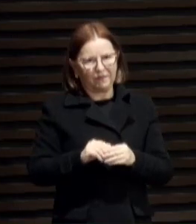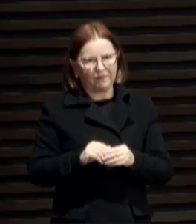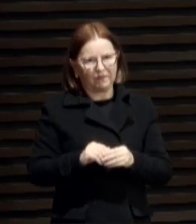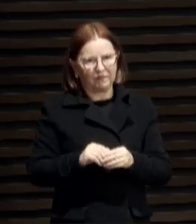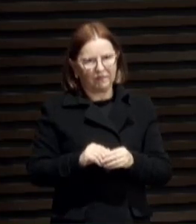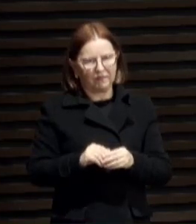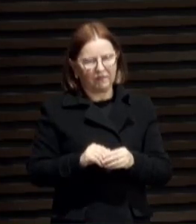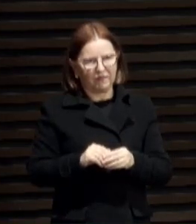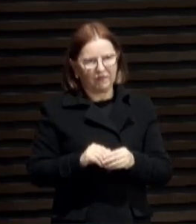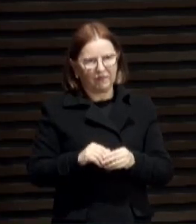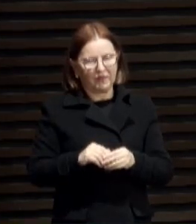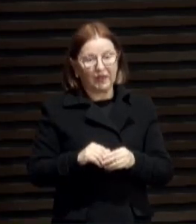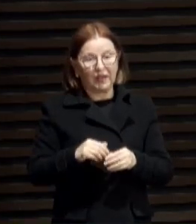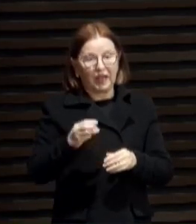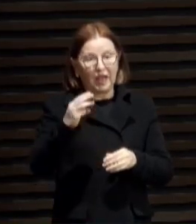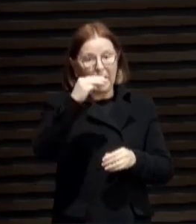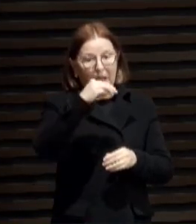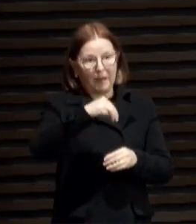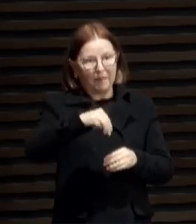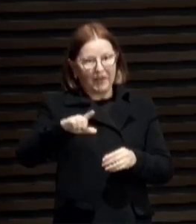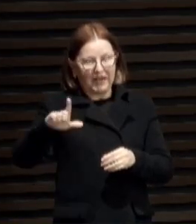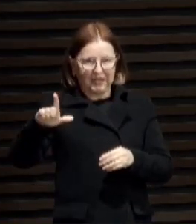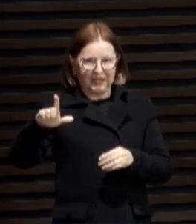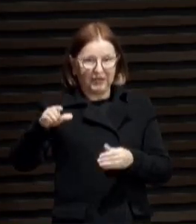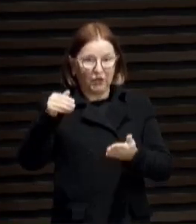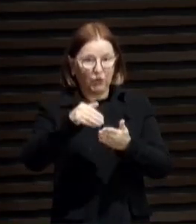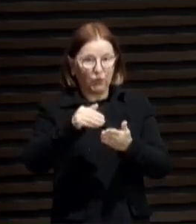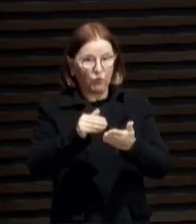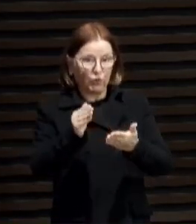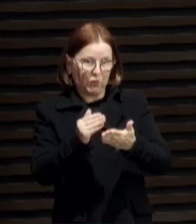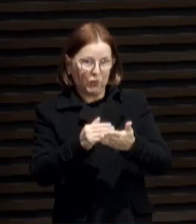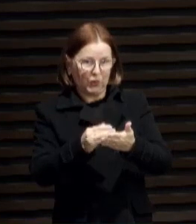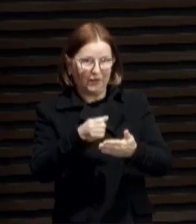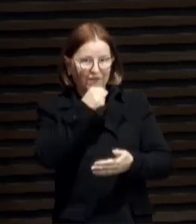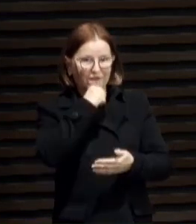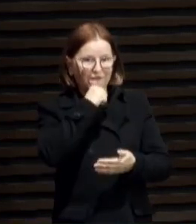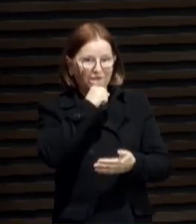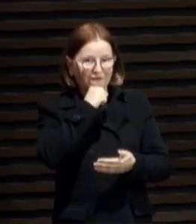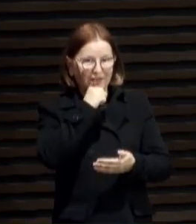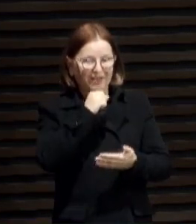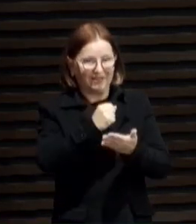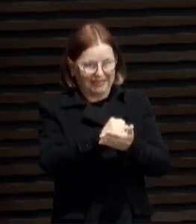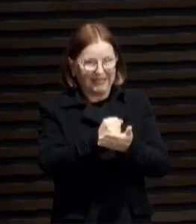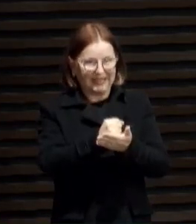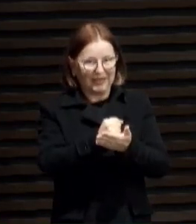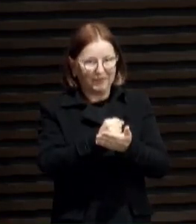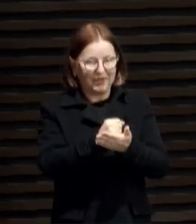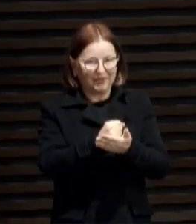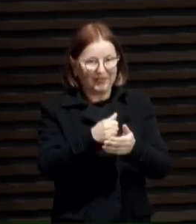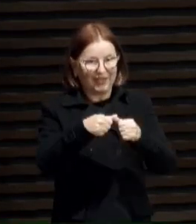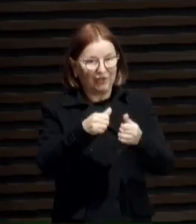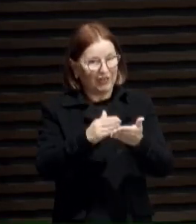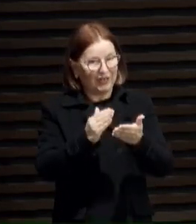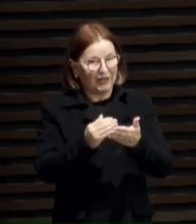12º profeta, Malaquias é o último livro do Velho Testamento. Quem está acostumado aí a folhear a Bíblia sabe que Malaquias